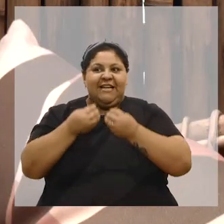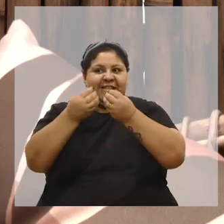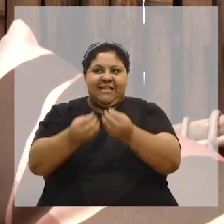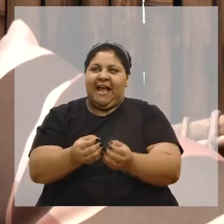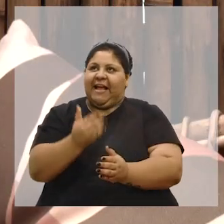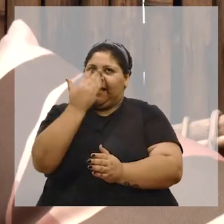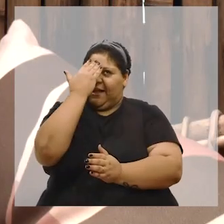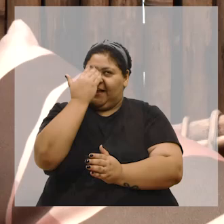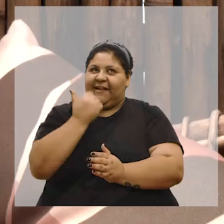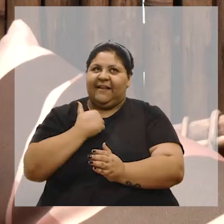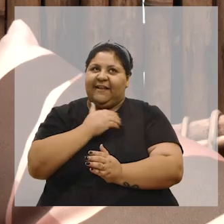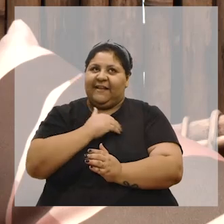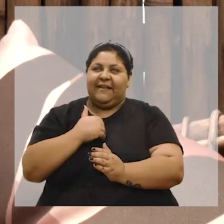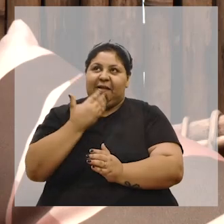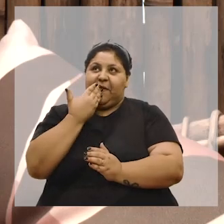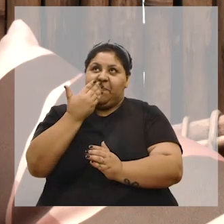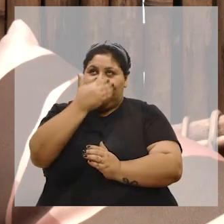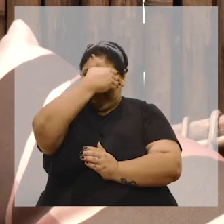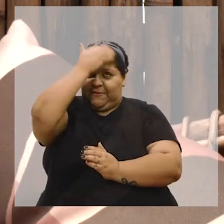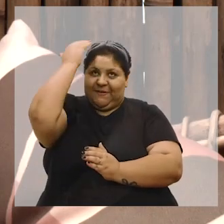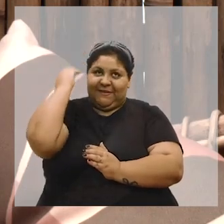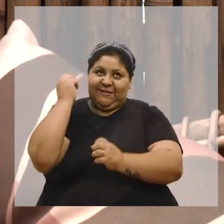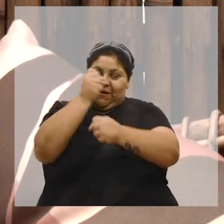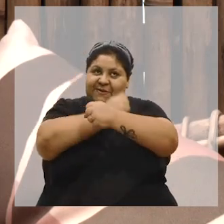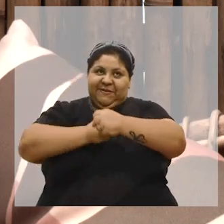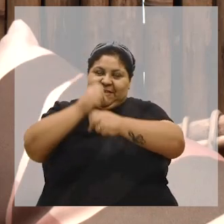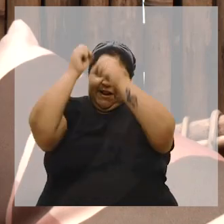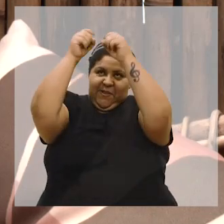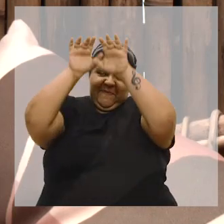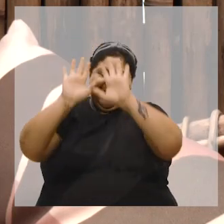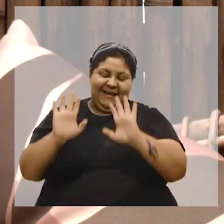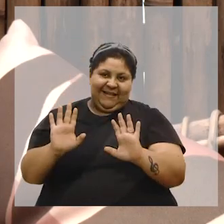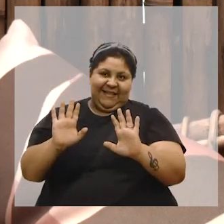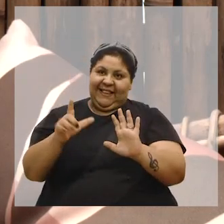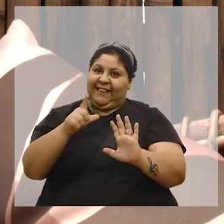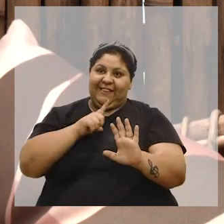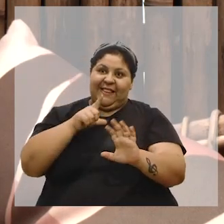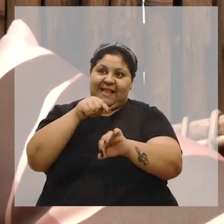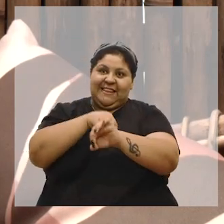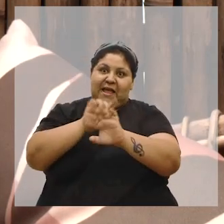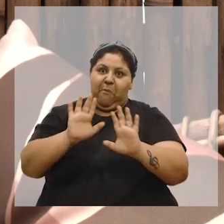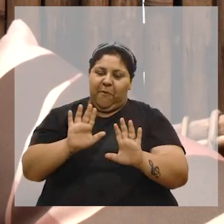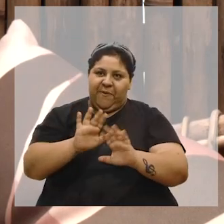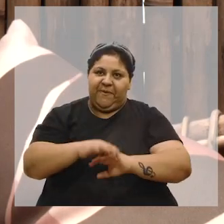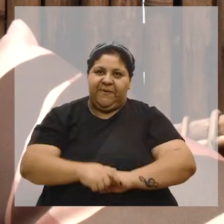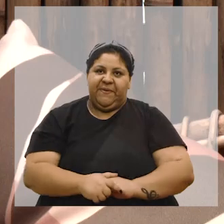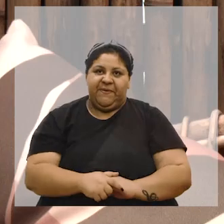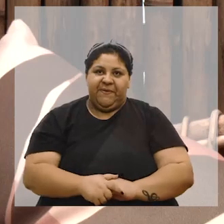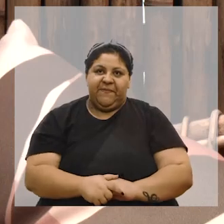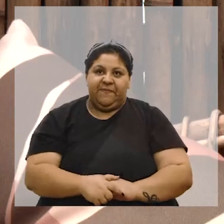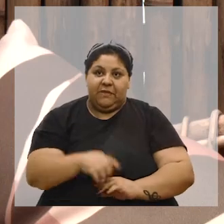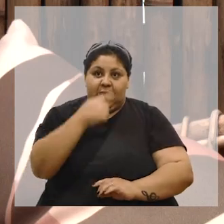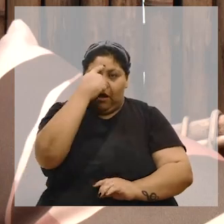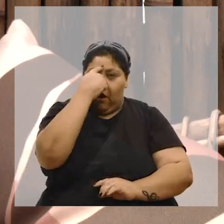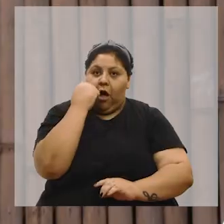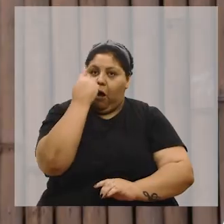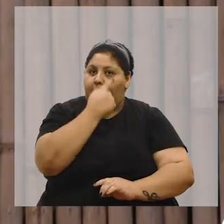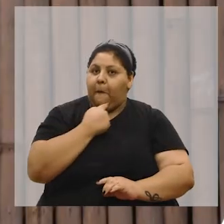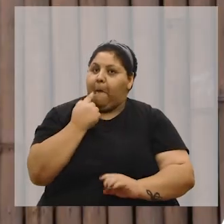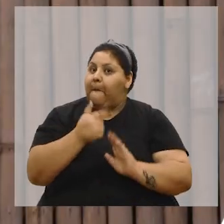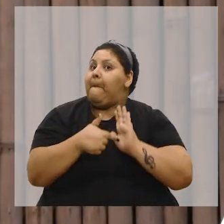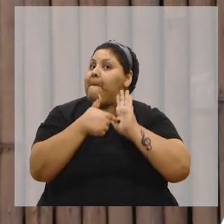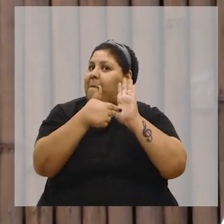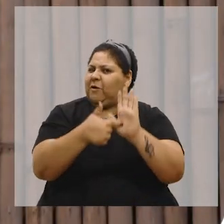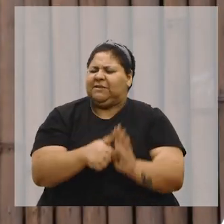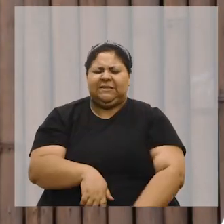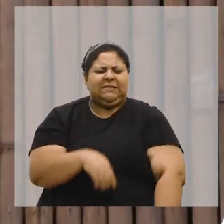só entrega e reza, assim. E pede pra Nossa Senhora dos Cozinheiros lá iluminar, porque não dá tempo de experimentar. A cara dele já diz tudo,